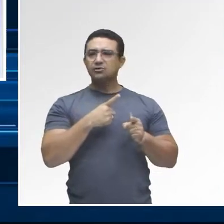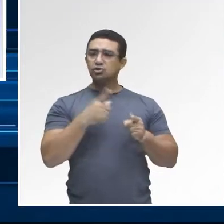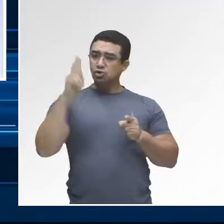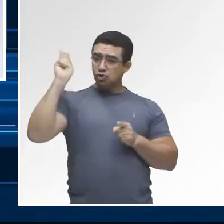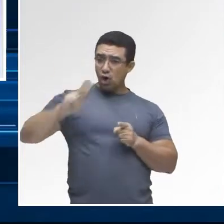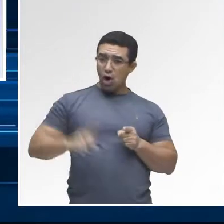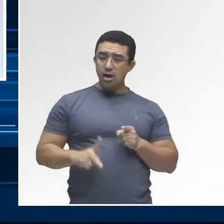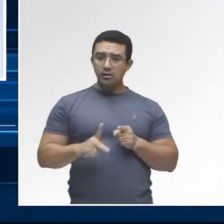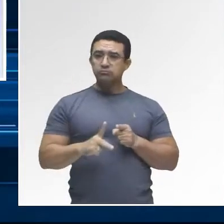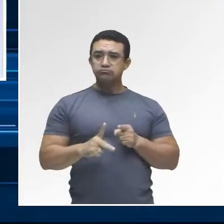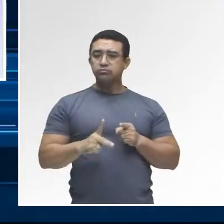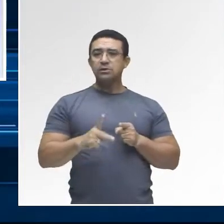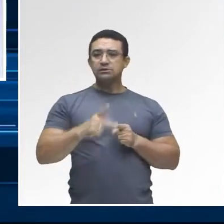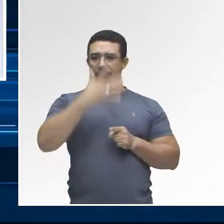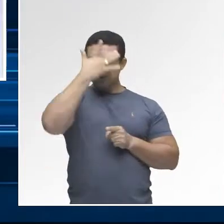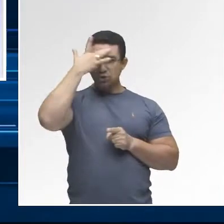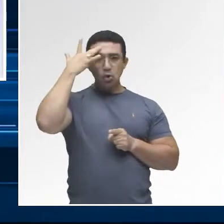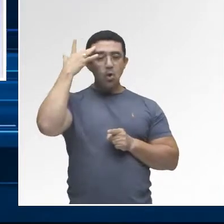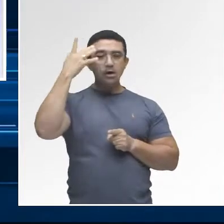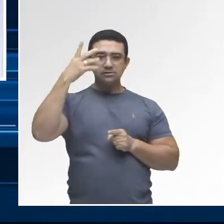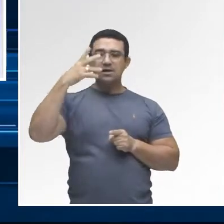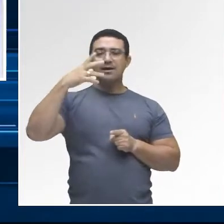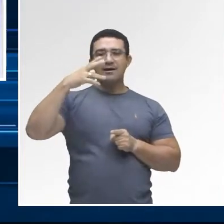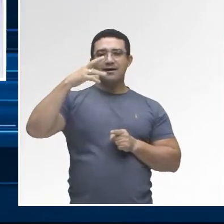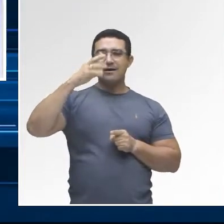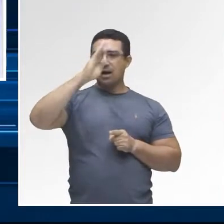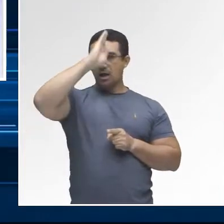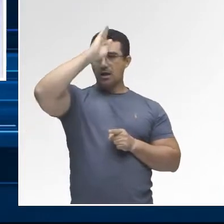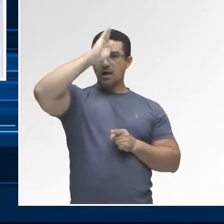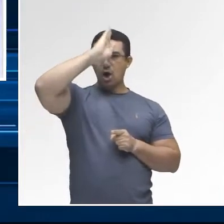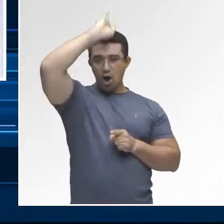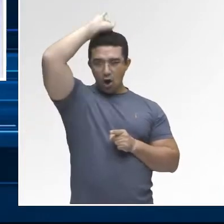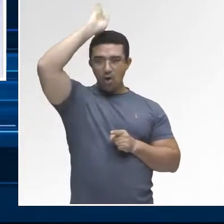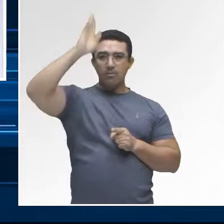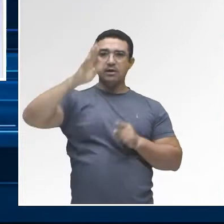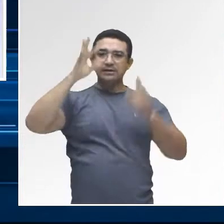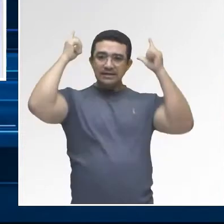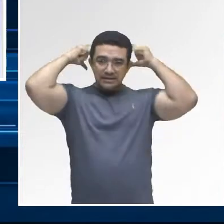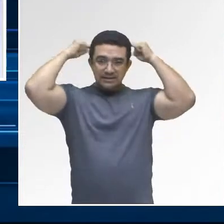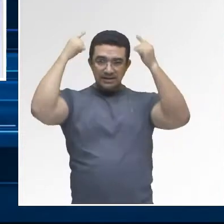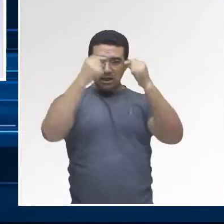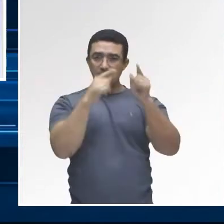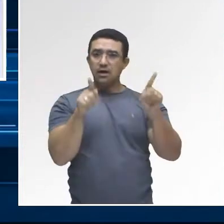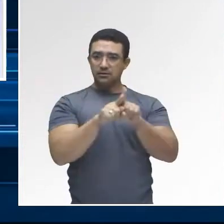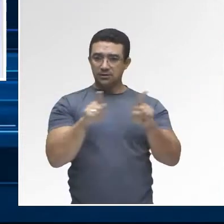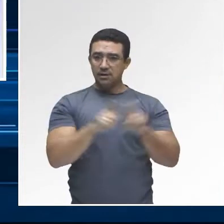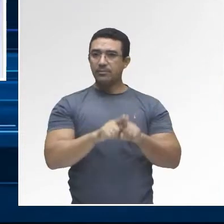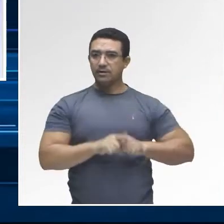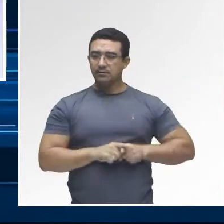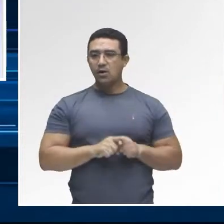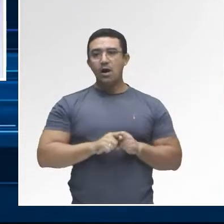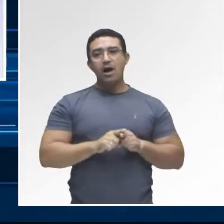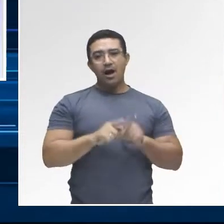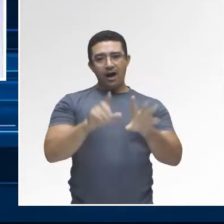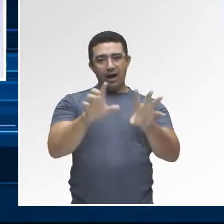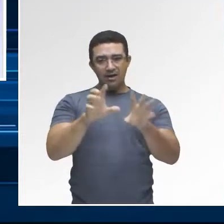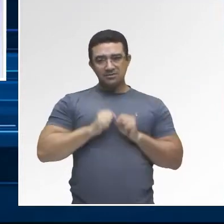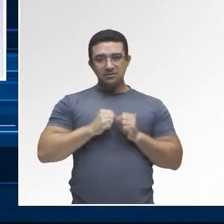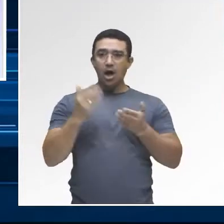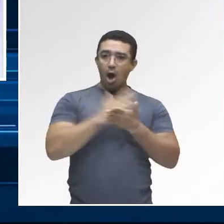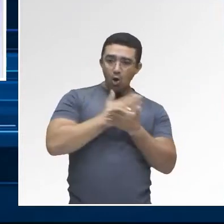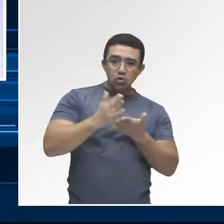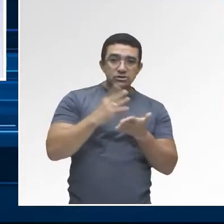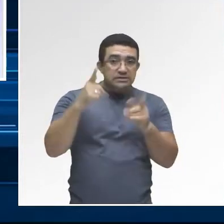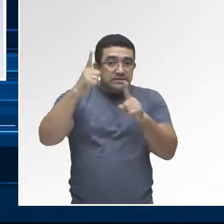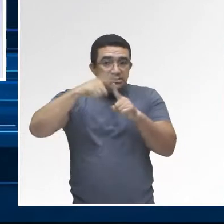na religião, pois eles vão adotar os deuses gregos, vão dar uma nova nomenclatura de acordo com a língua deles,